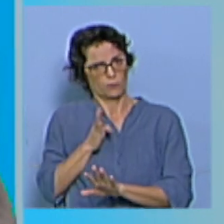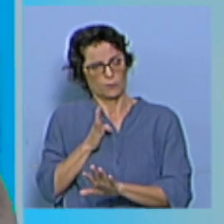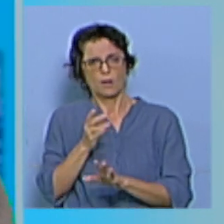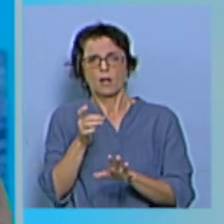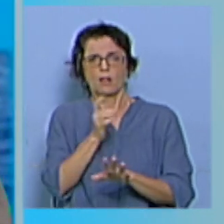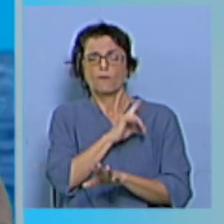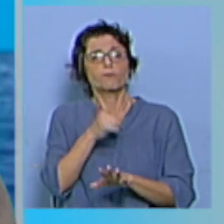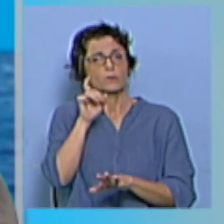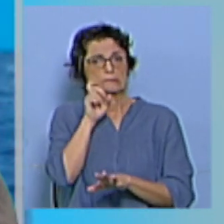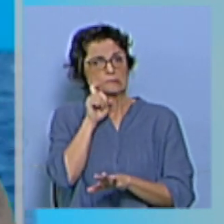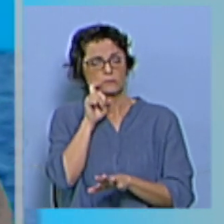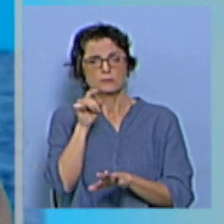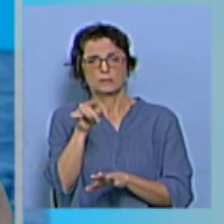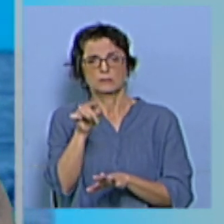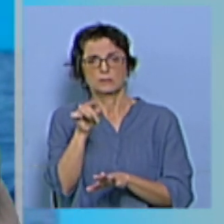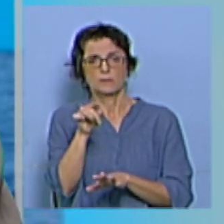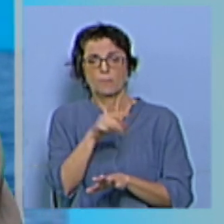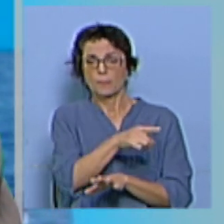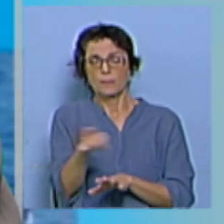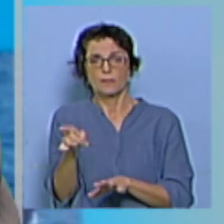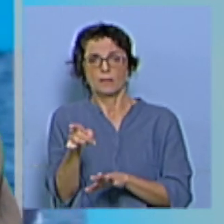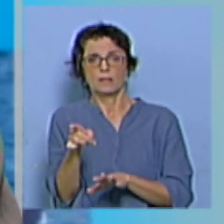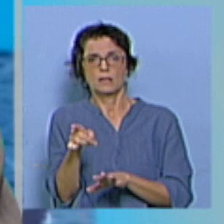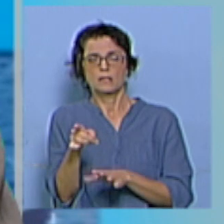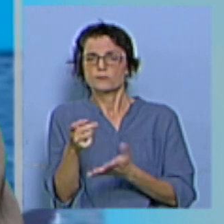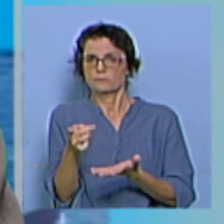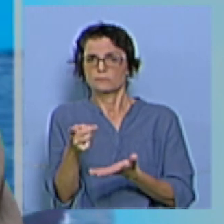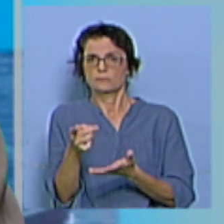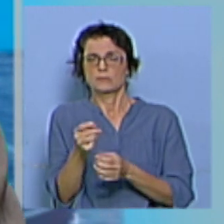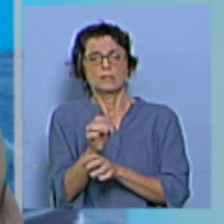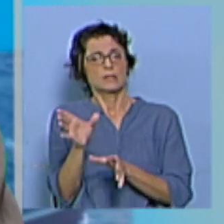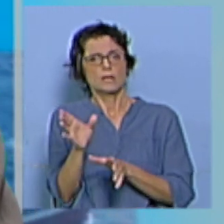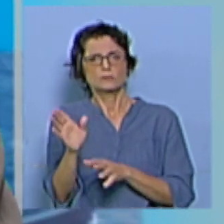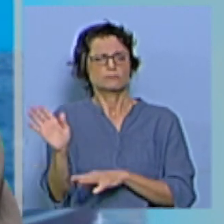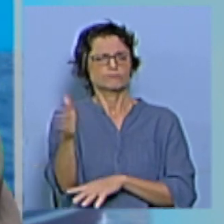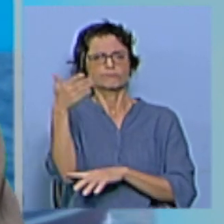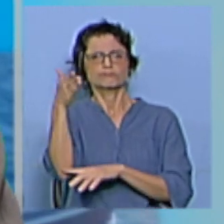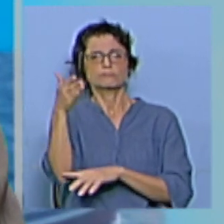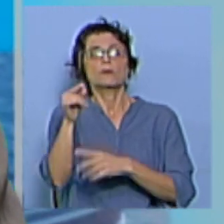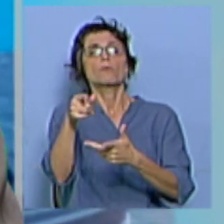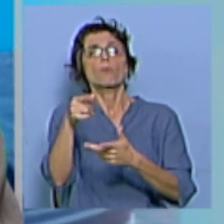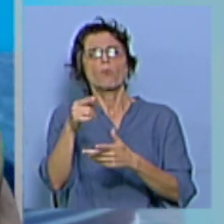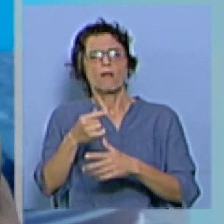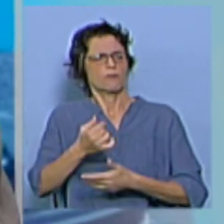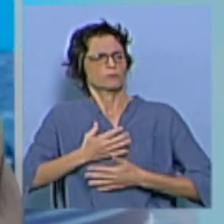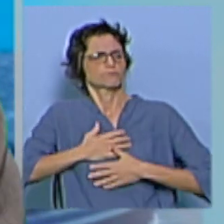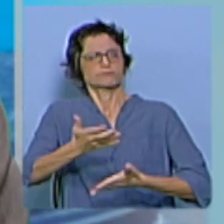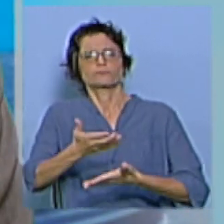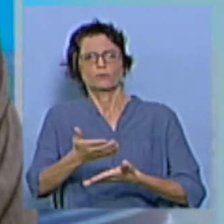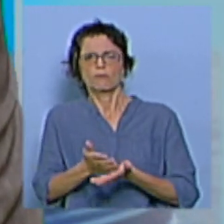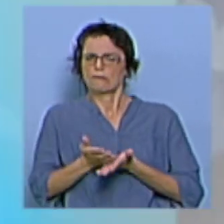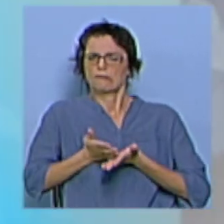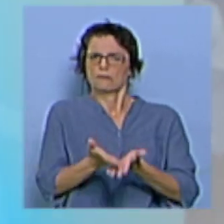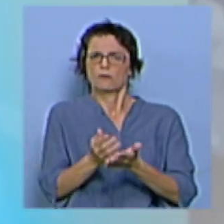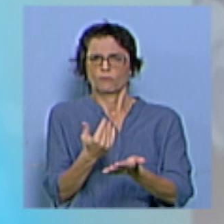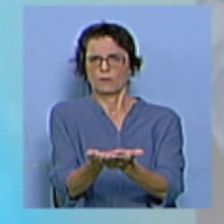Segurança, neste contexto, apenas deram razão dos lemas que os norteiam. ou seja, sempre prontos para servir.